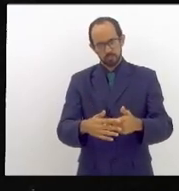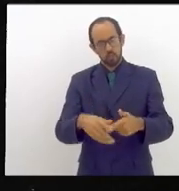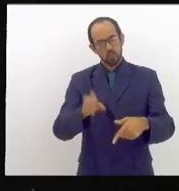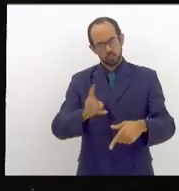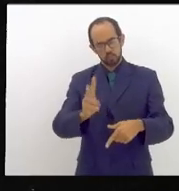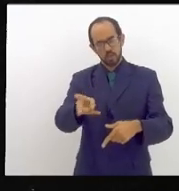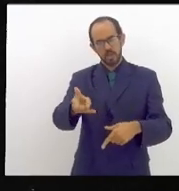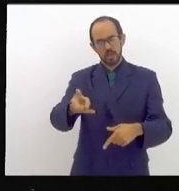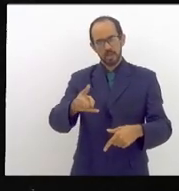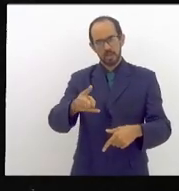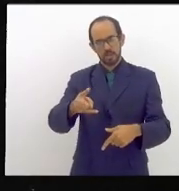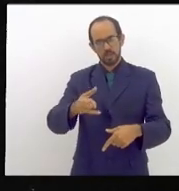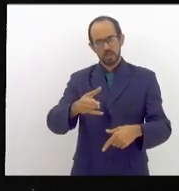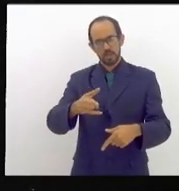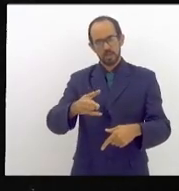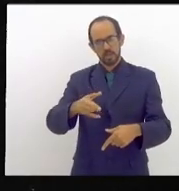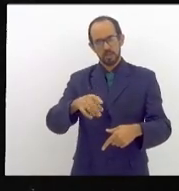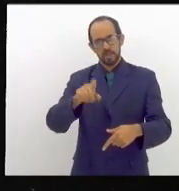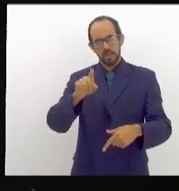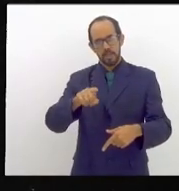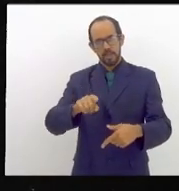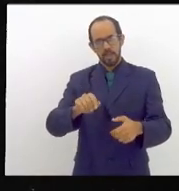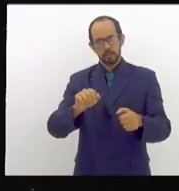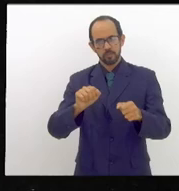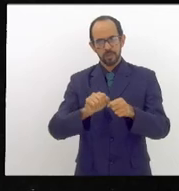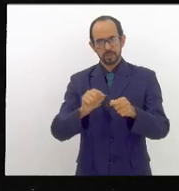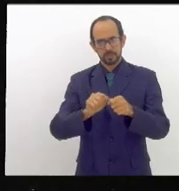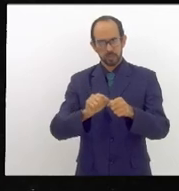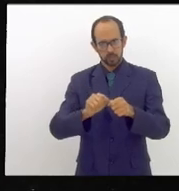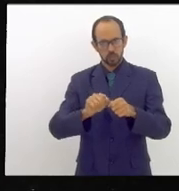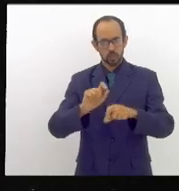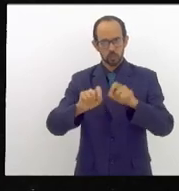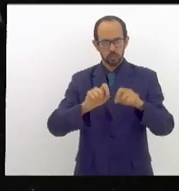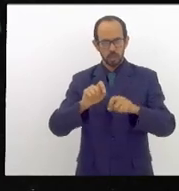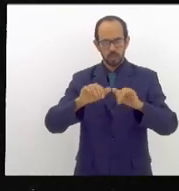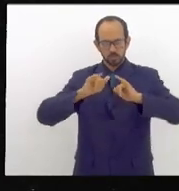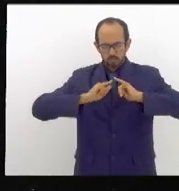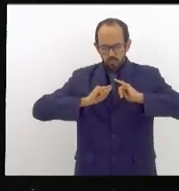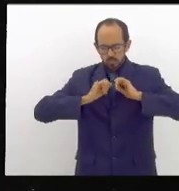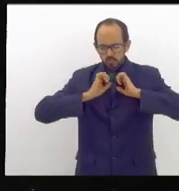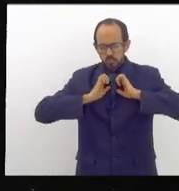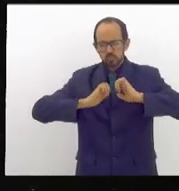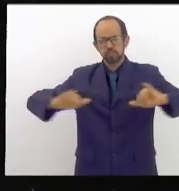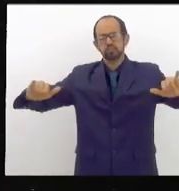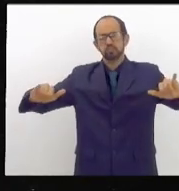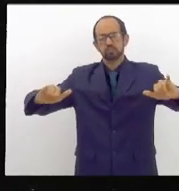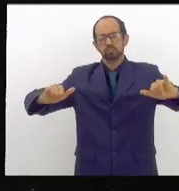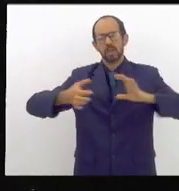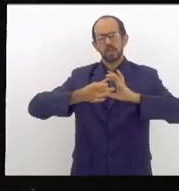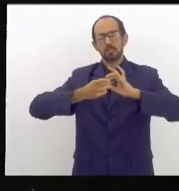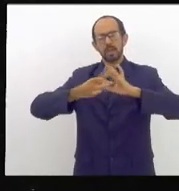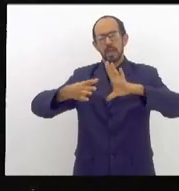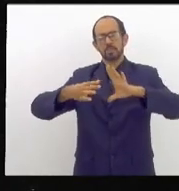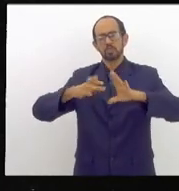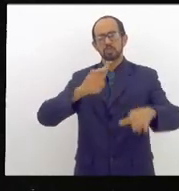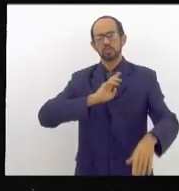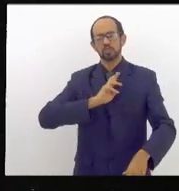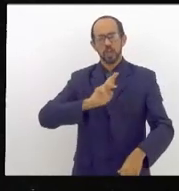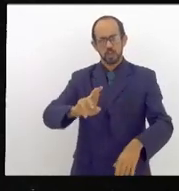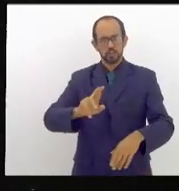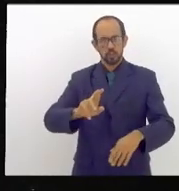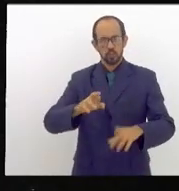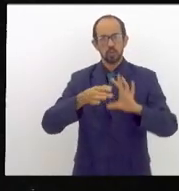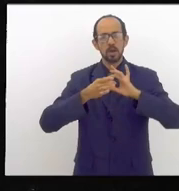voz em defesa da Liberdade da liberdade religiosa da liberdade